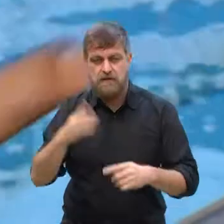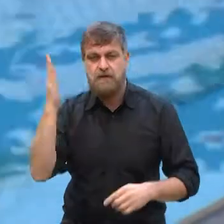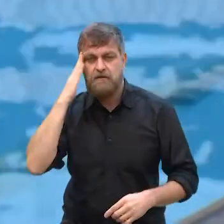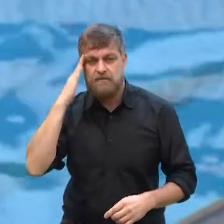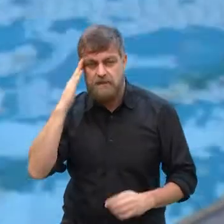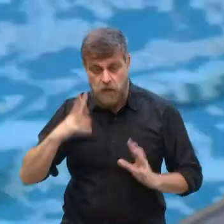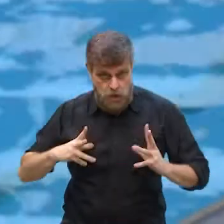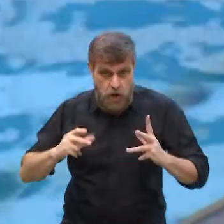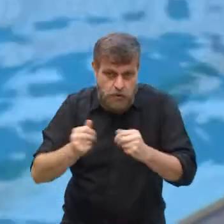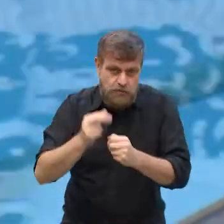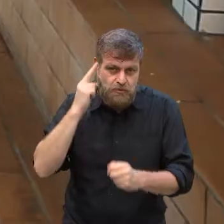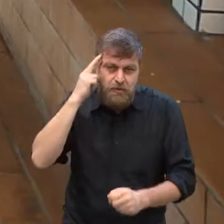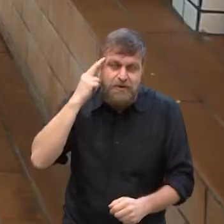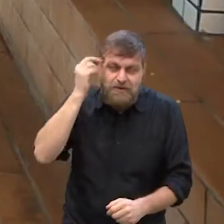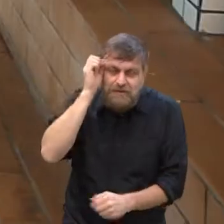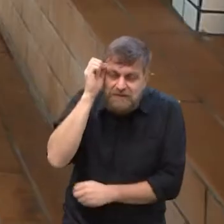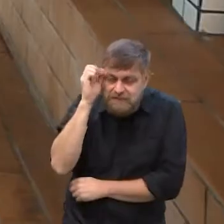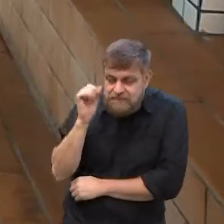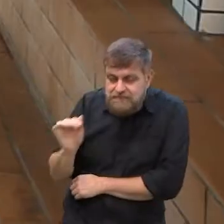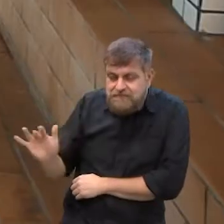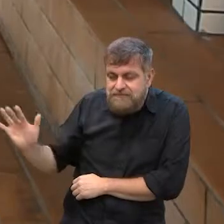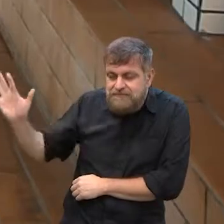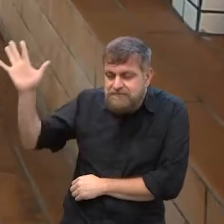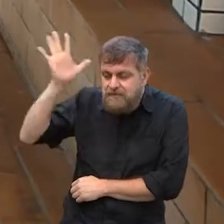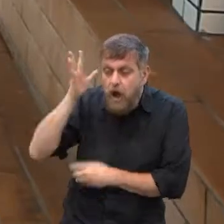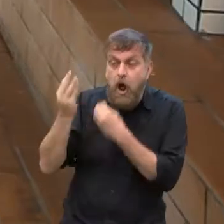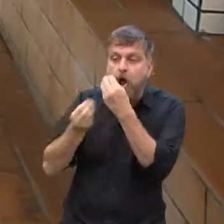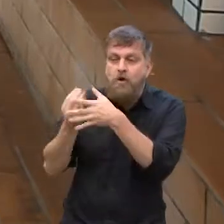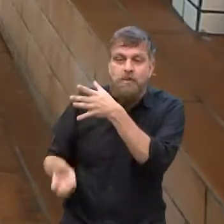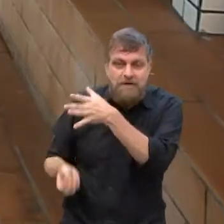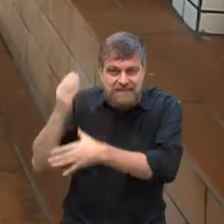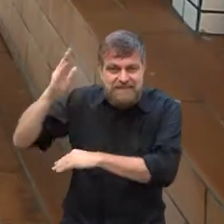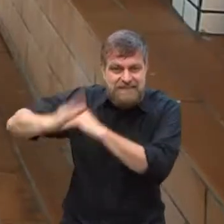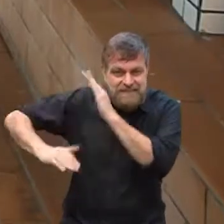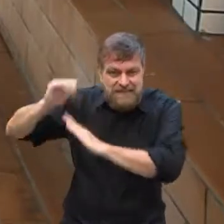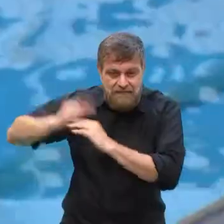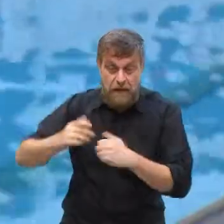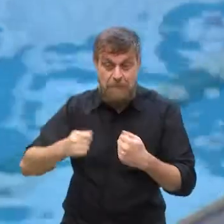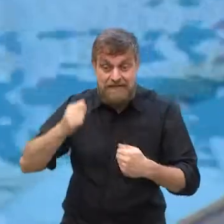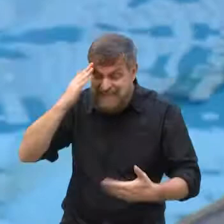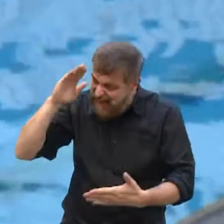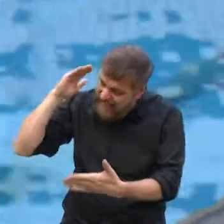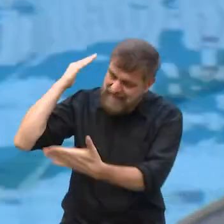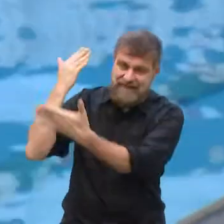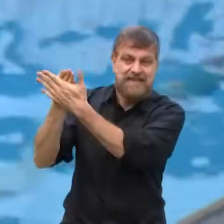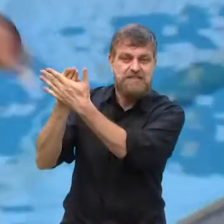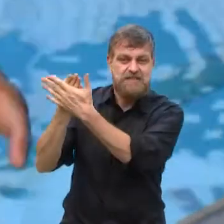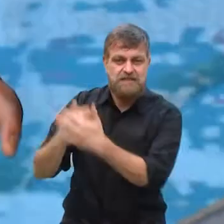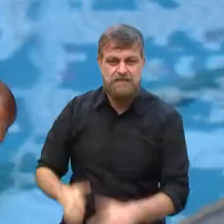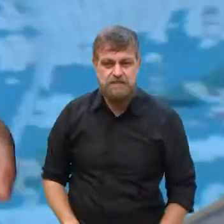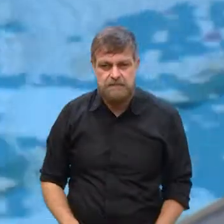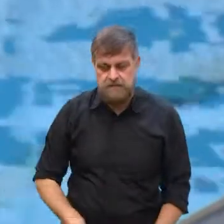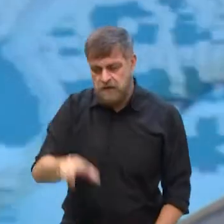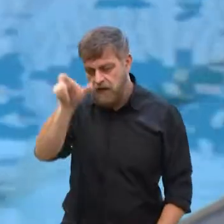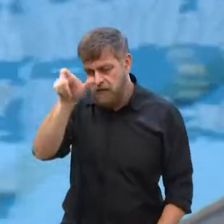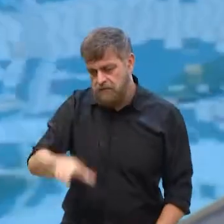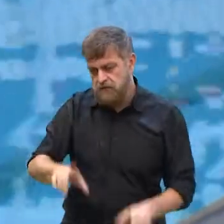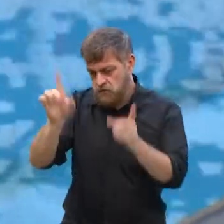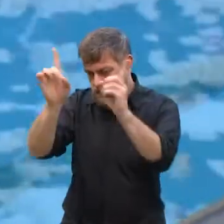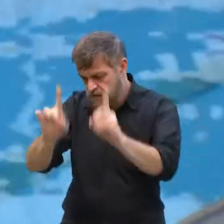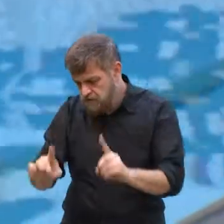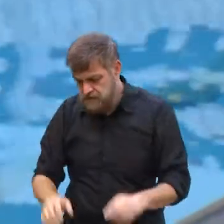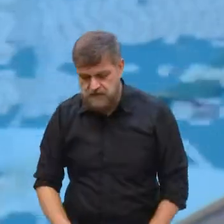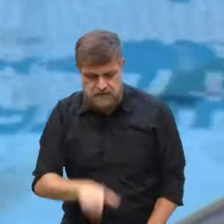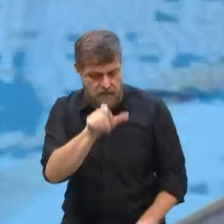mundo tem sonho. E o sonho, para ser realizado, basta você acreditar nele. Então, seja você uma pessoa com deficiência ou não,